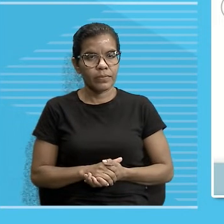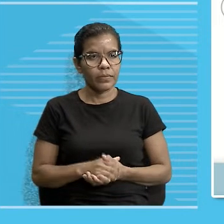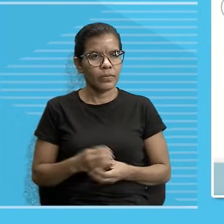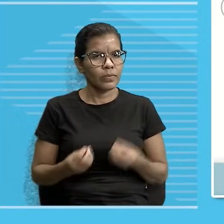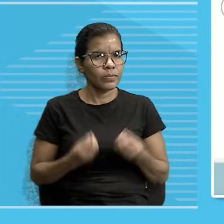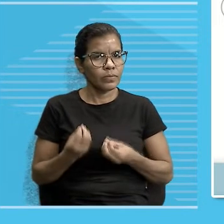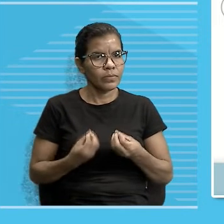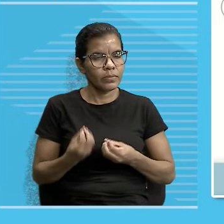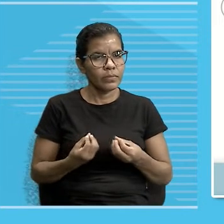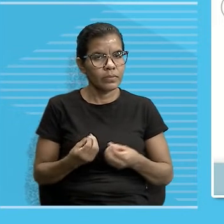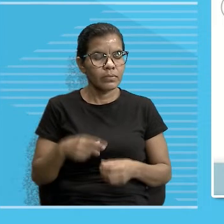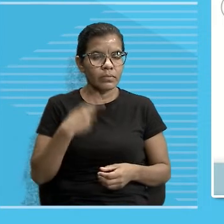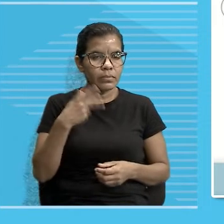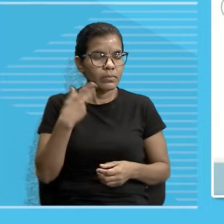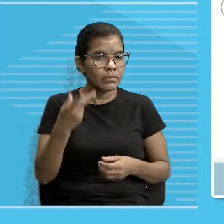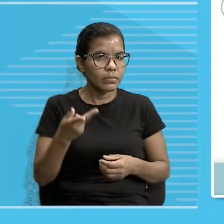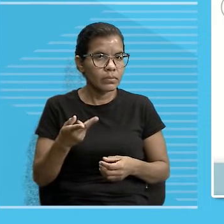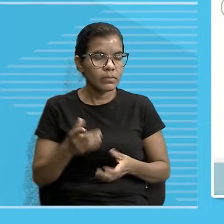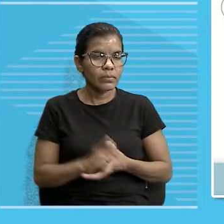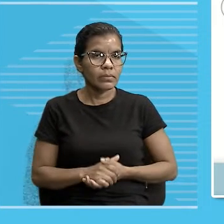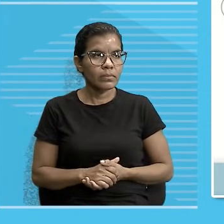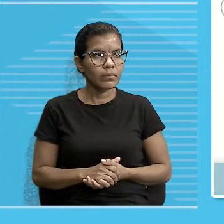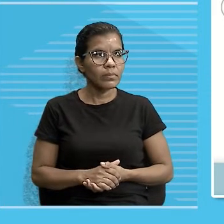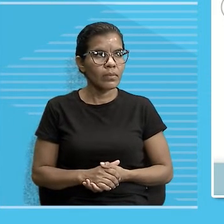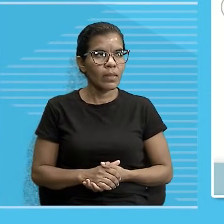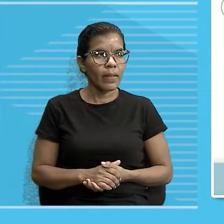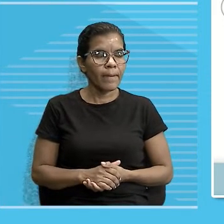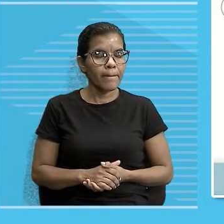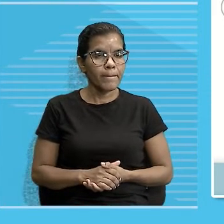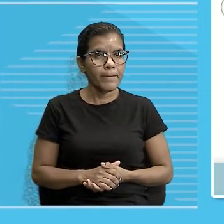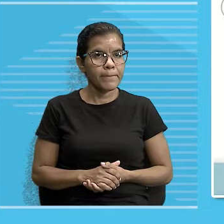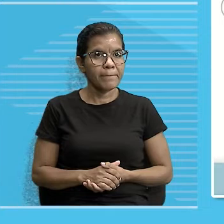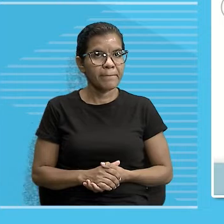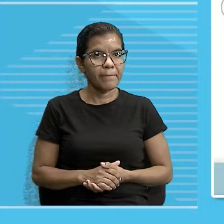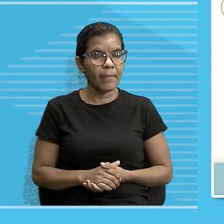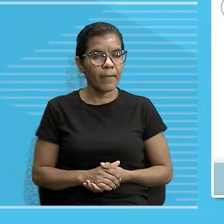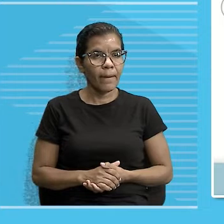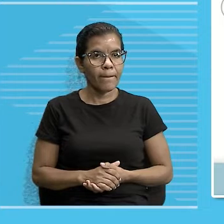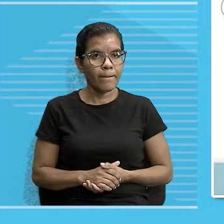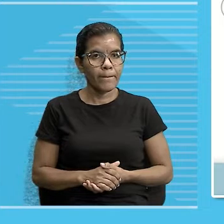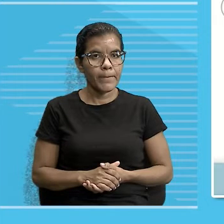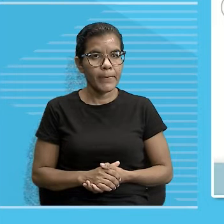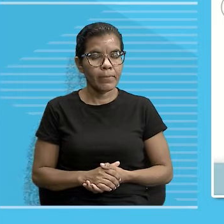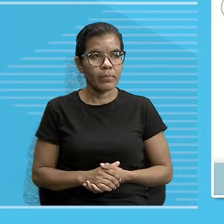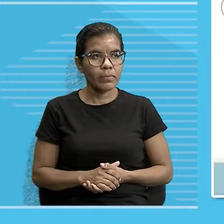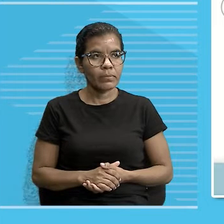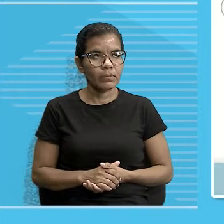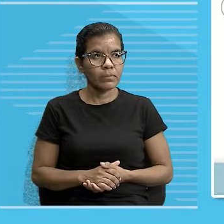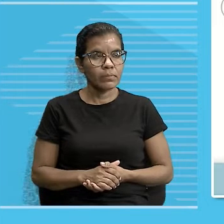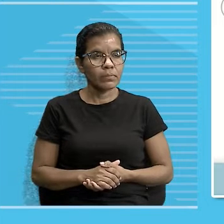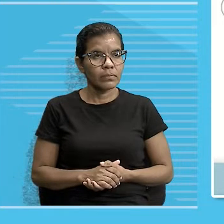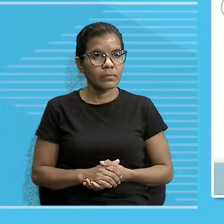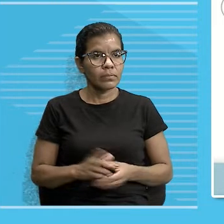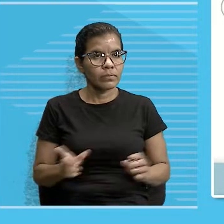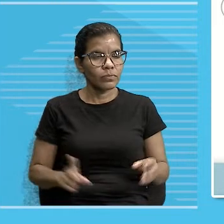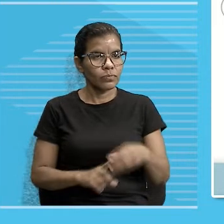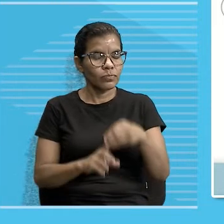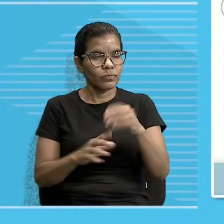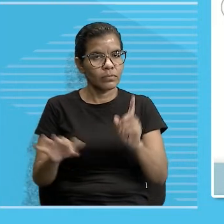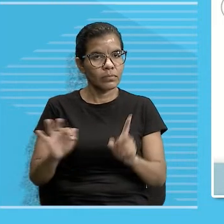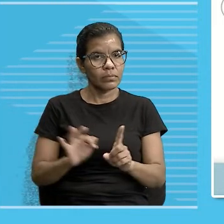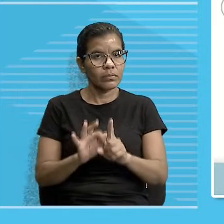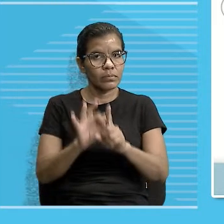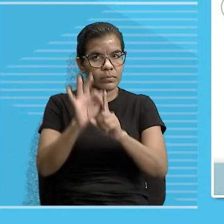Como ele estava falando, olha só, como ele está falando em uma única